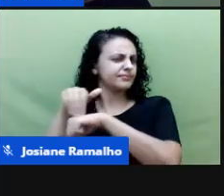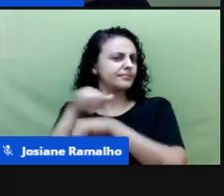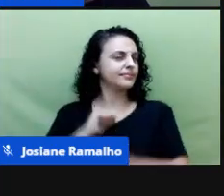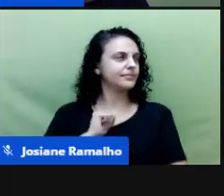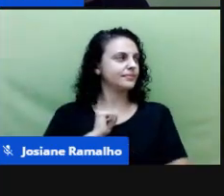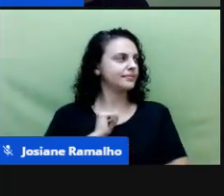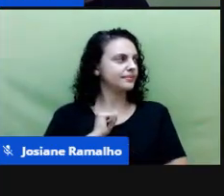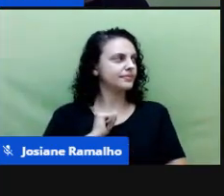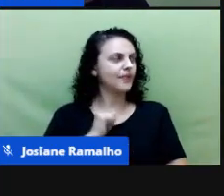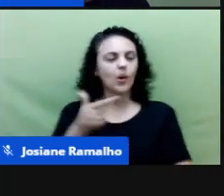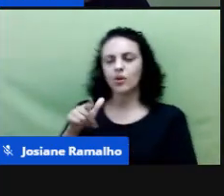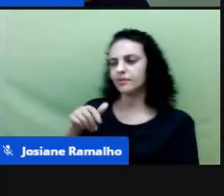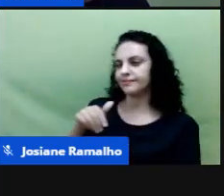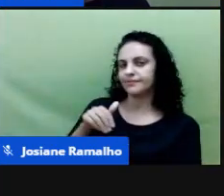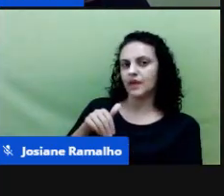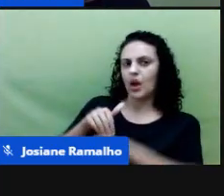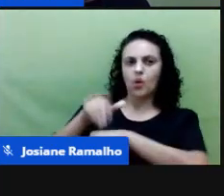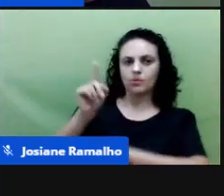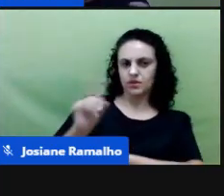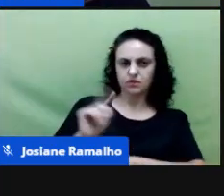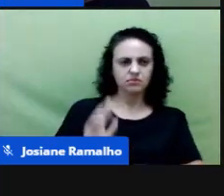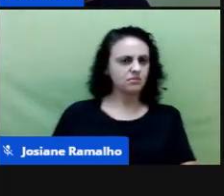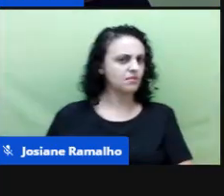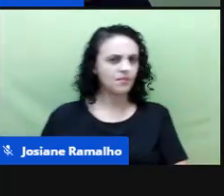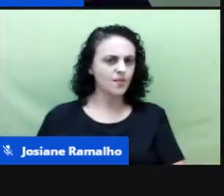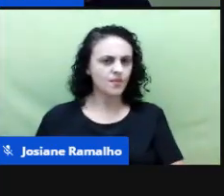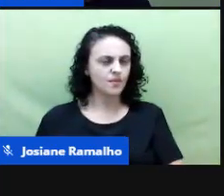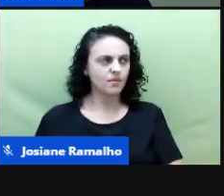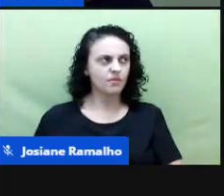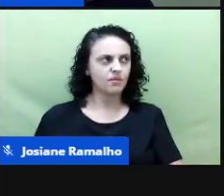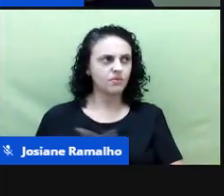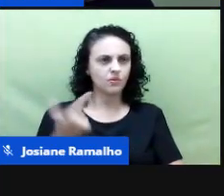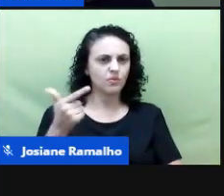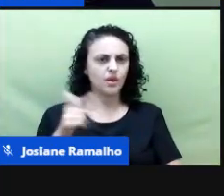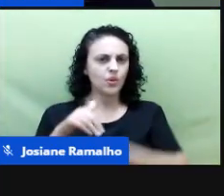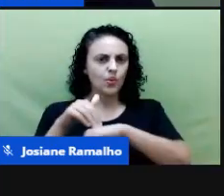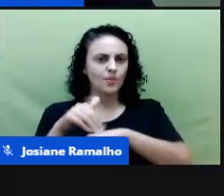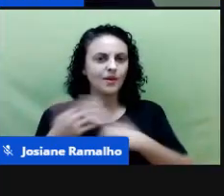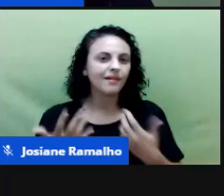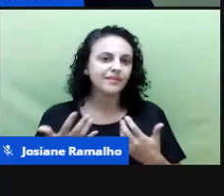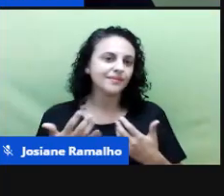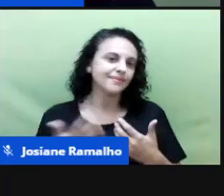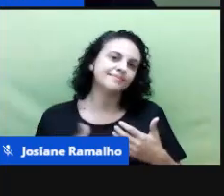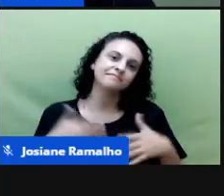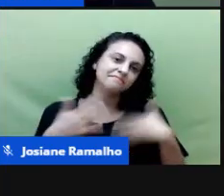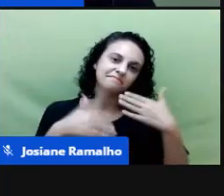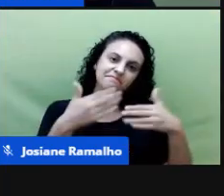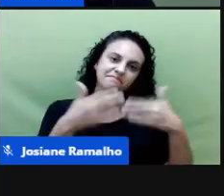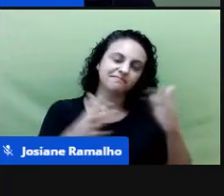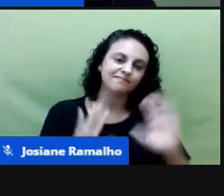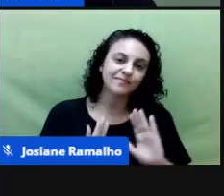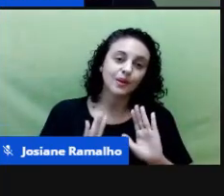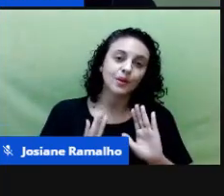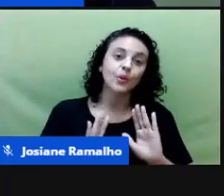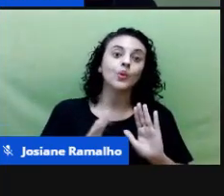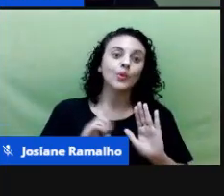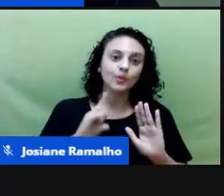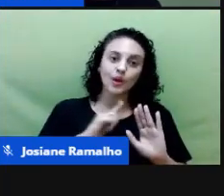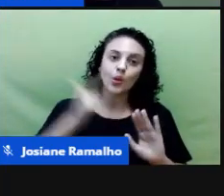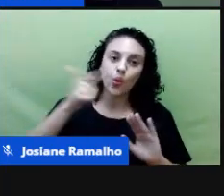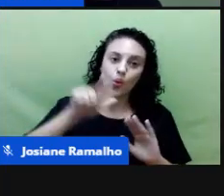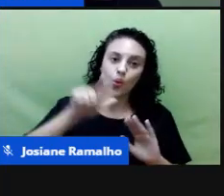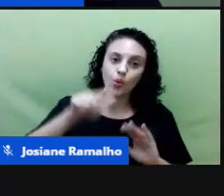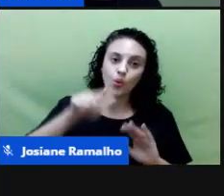esse caso, mas sobre o sistema penitenciário brasileiro. Ele apresenta outros casos ao longo